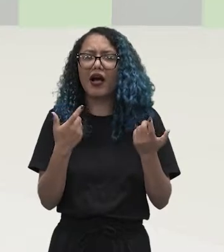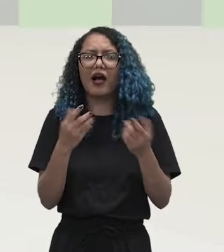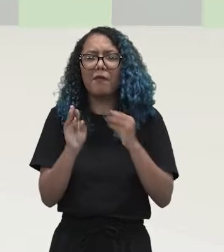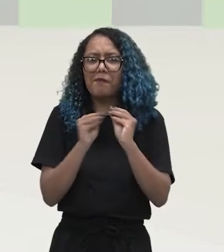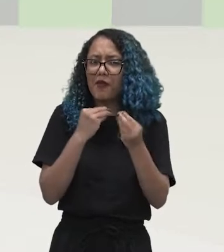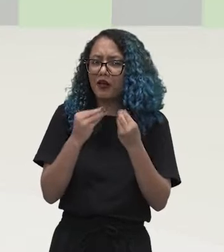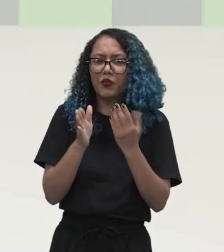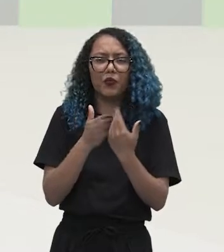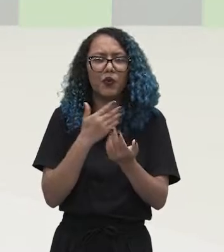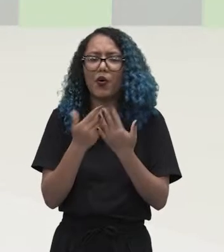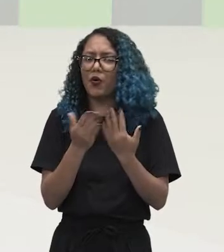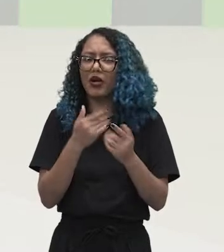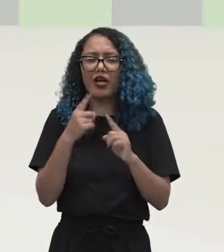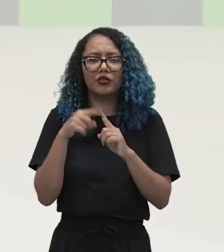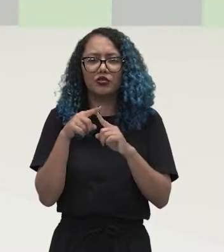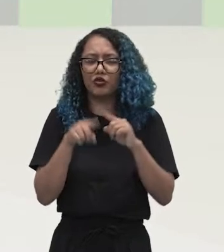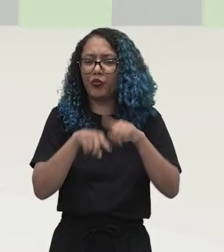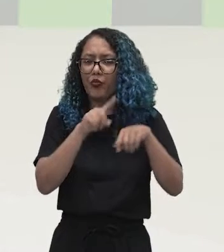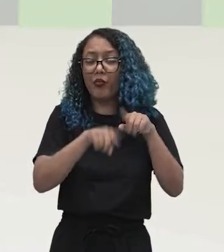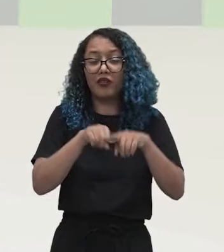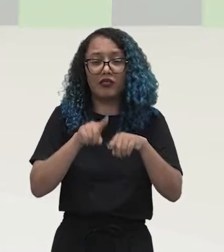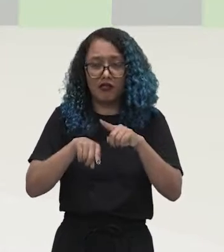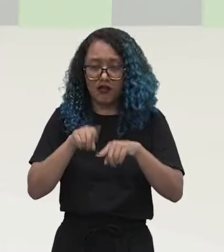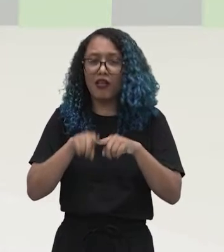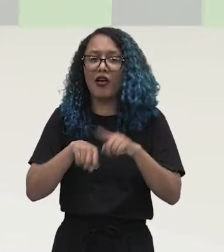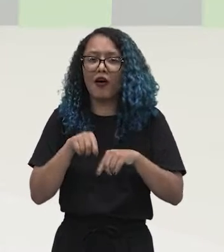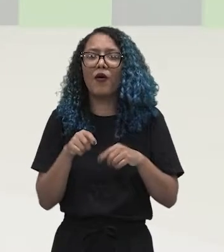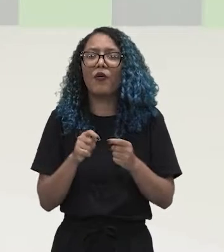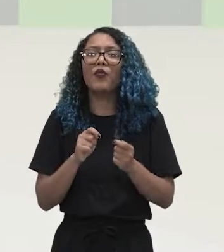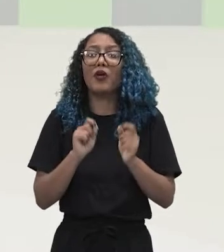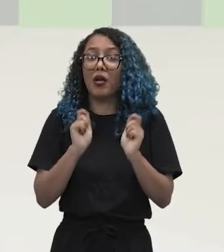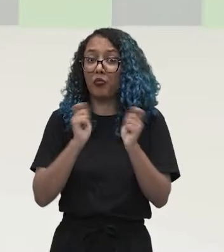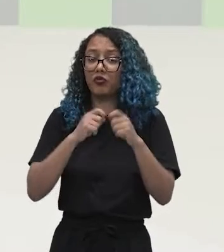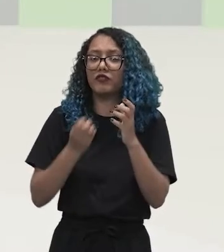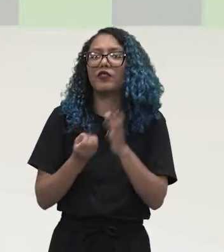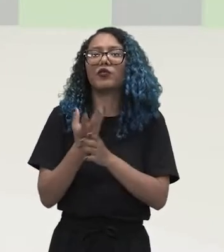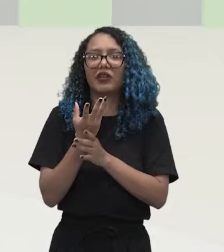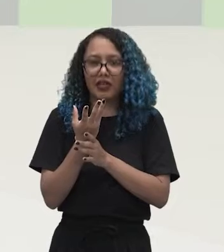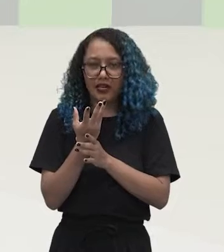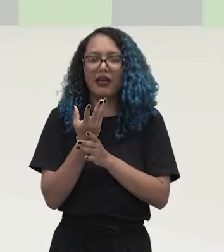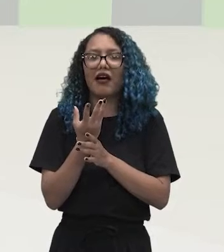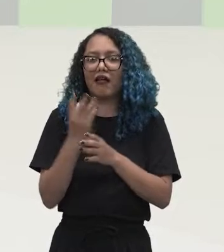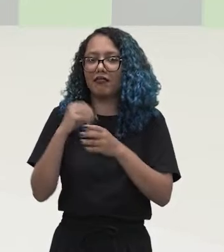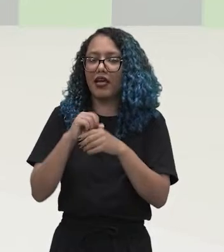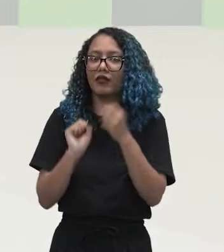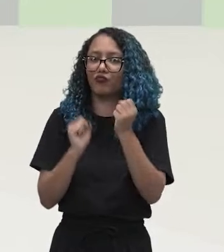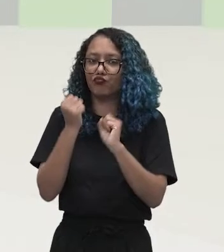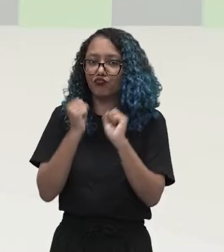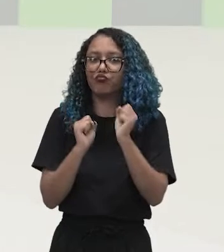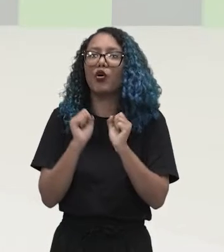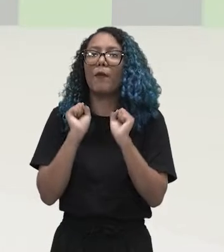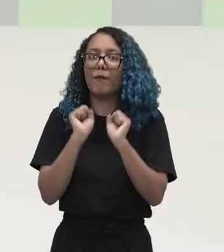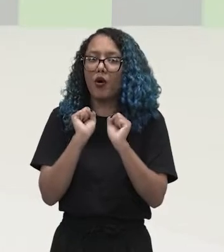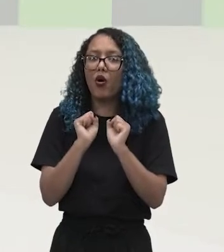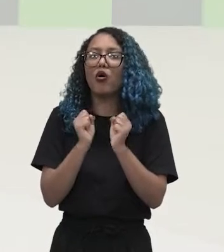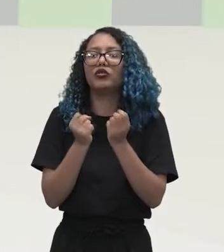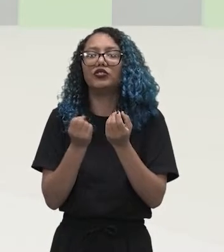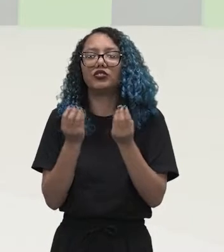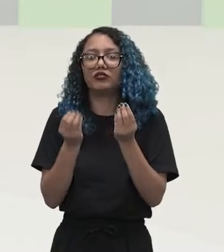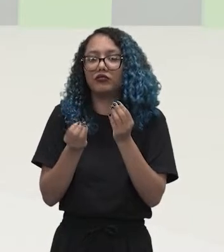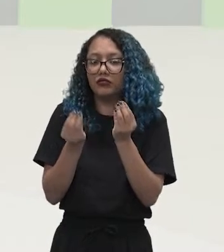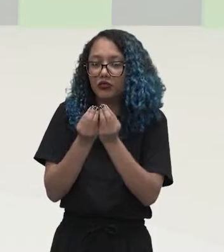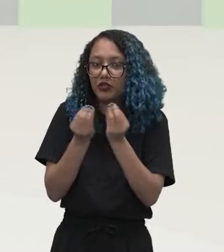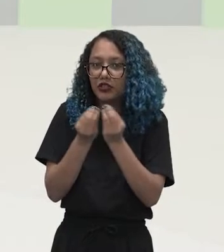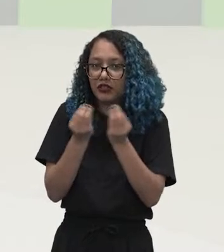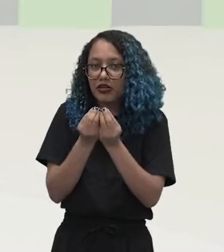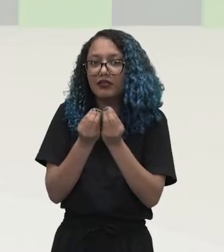plásticos, qualquer produto a gente consegue aqui fabricar esses compostos orgânicos, certo?